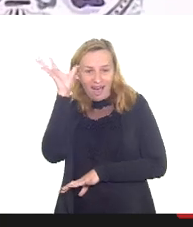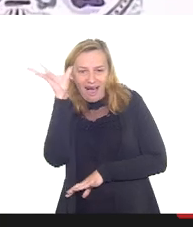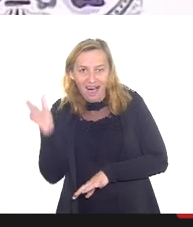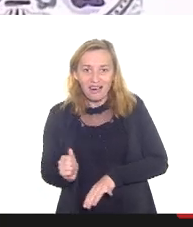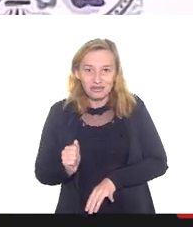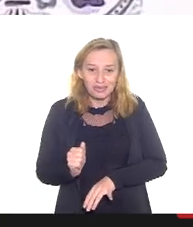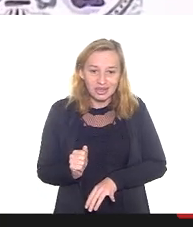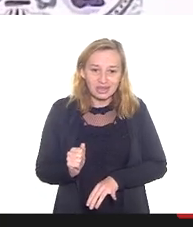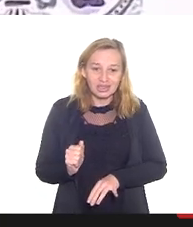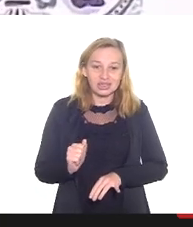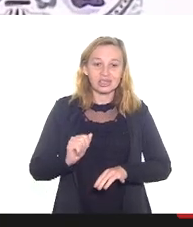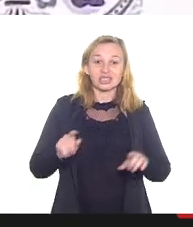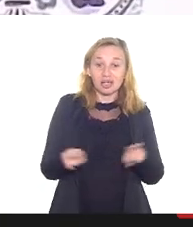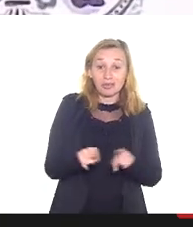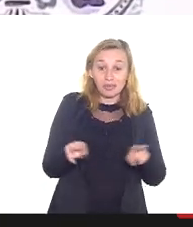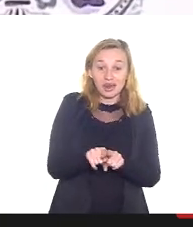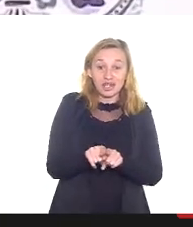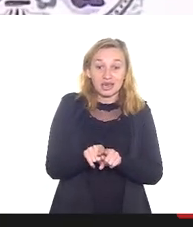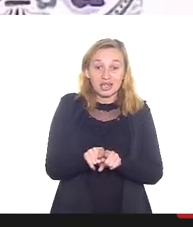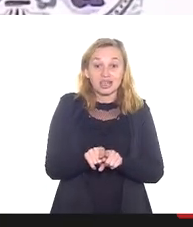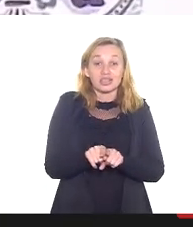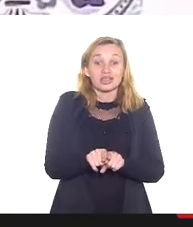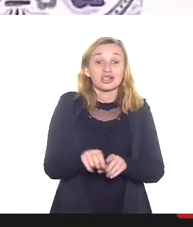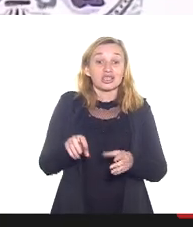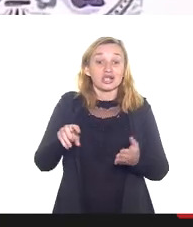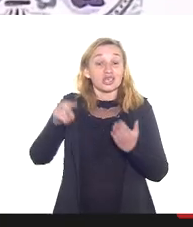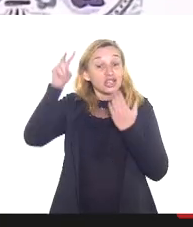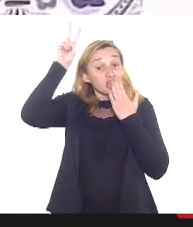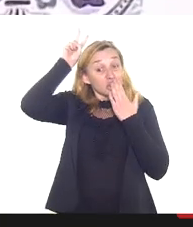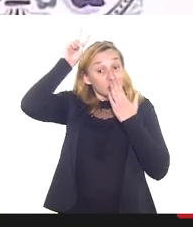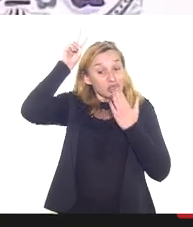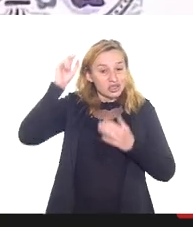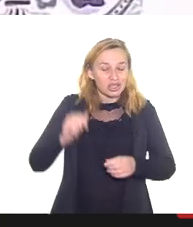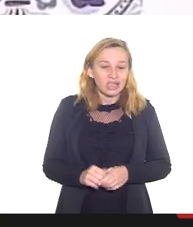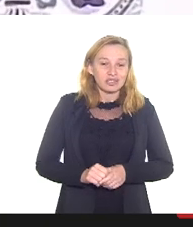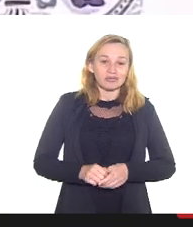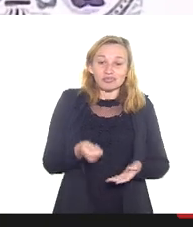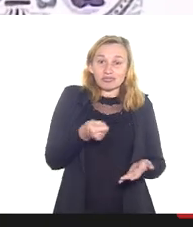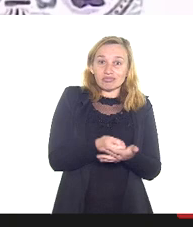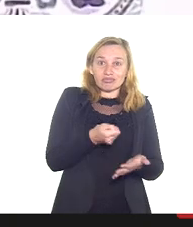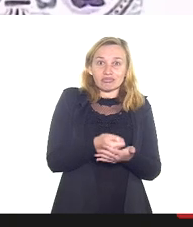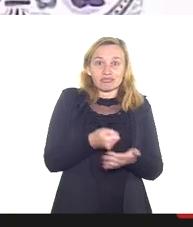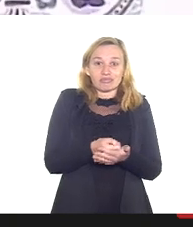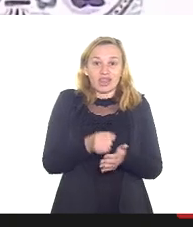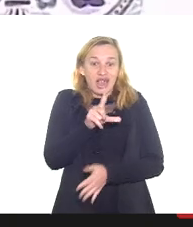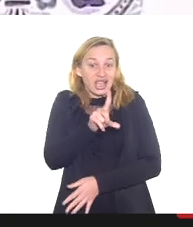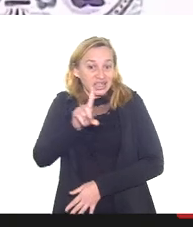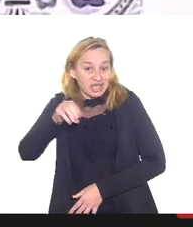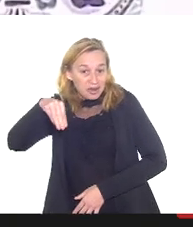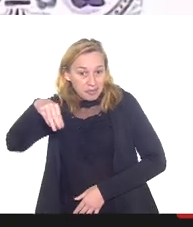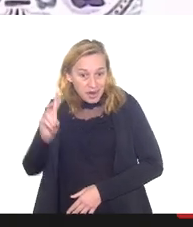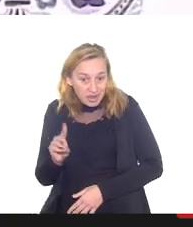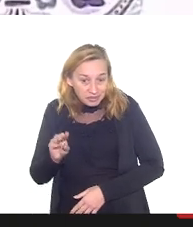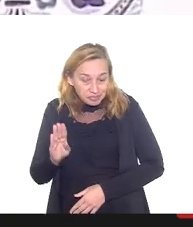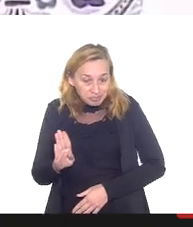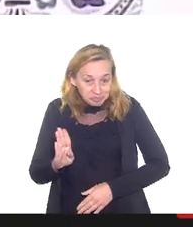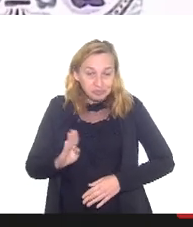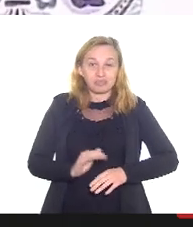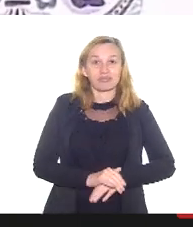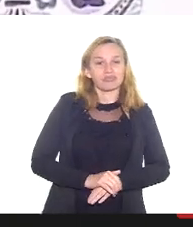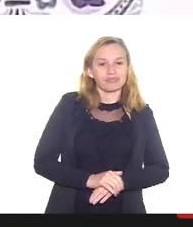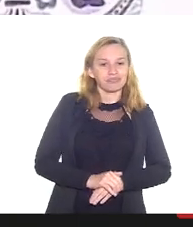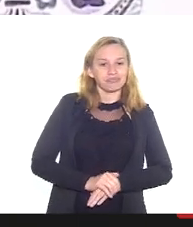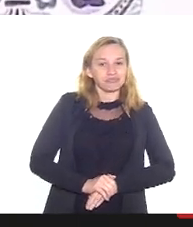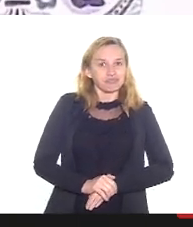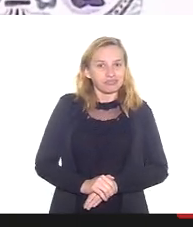afro-brasileira e dos povos indígenas, que está sendo colocado como obrigatoriedade na LDB. Então, assim, não está sendo contemplado no documento da